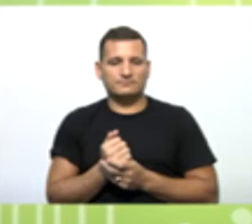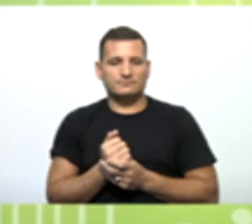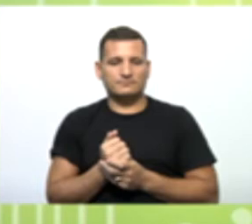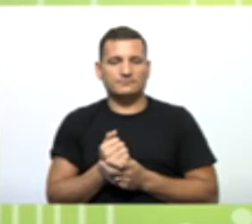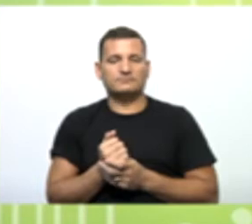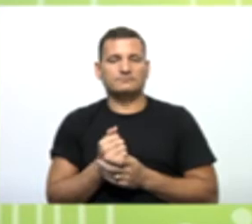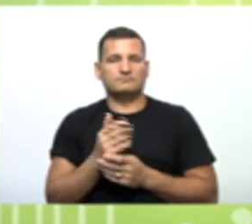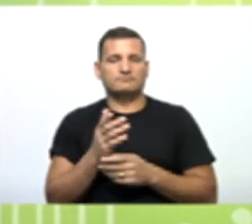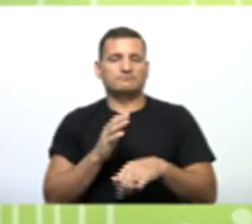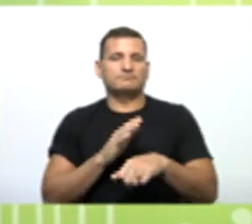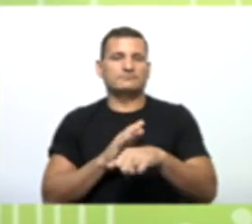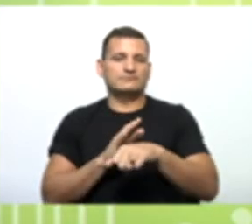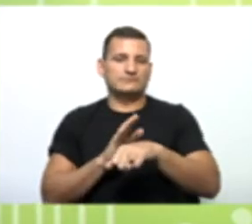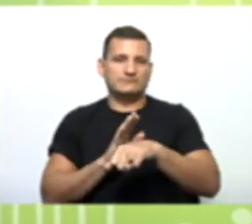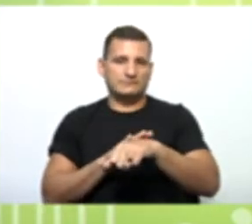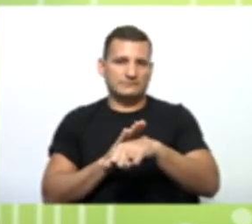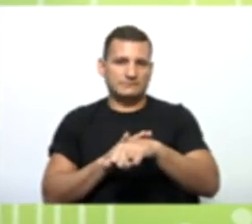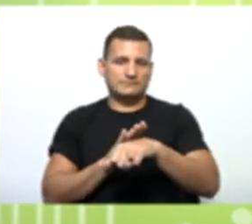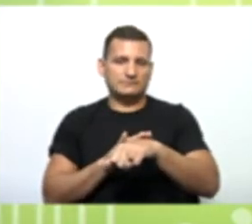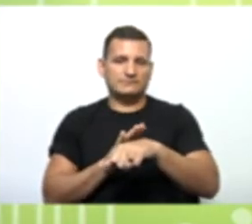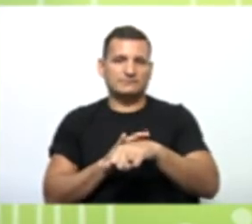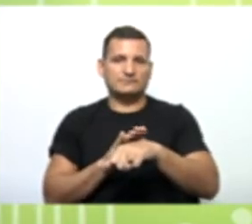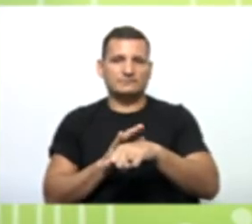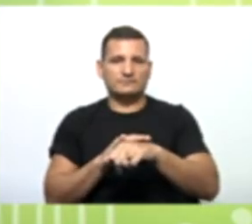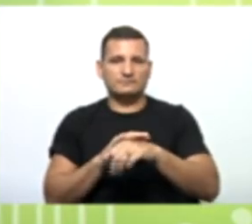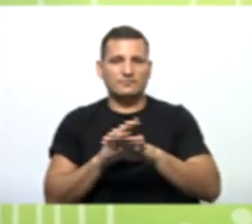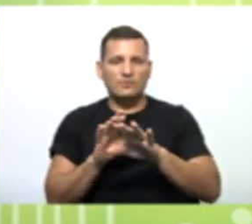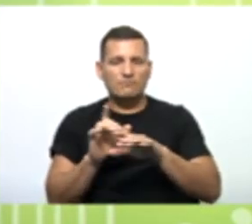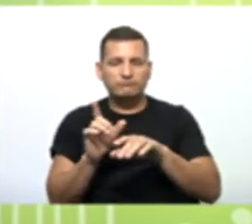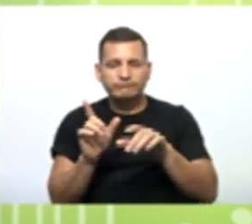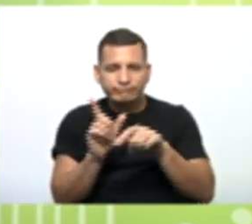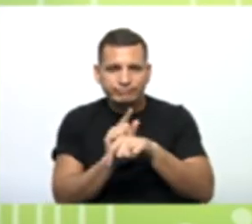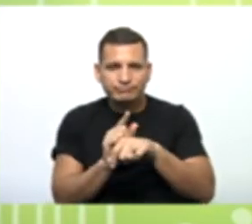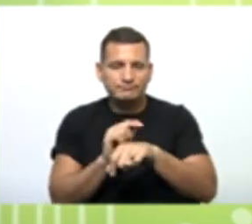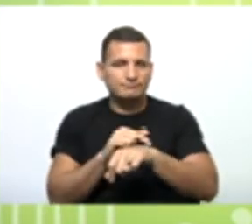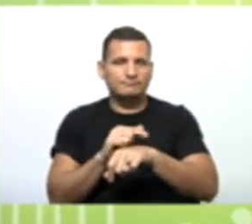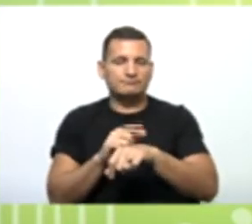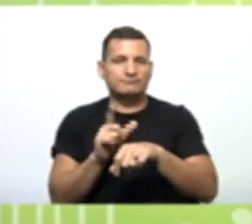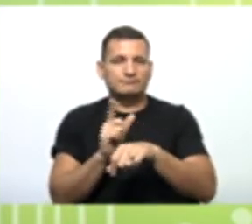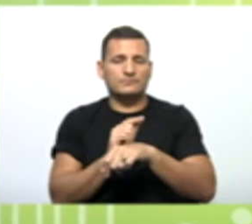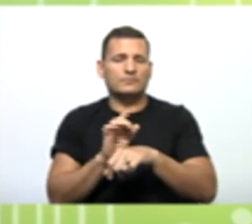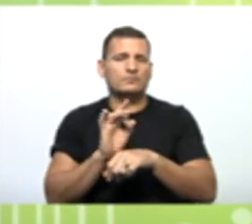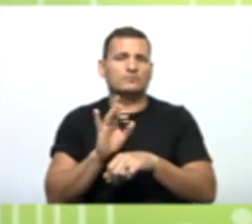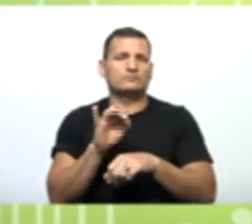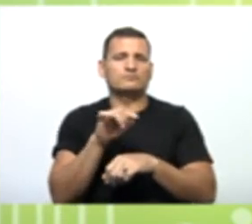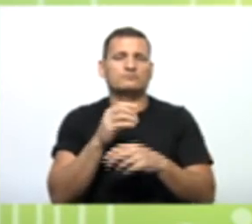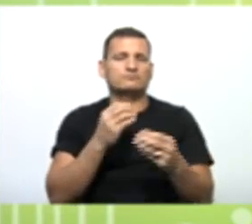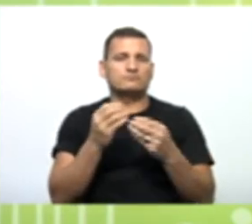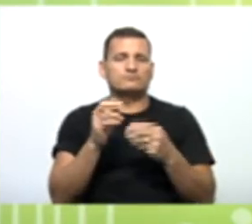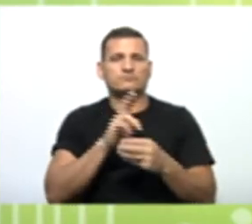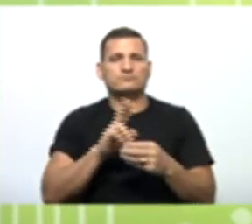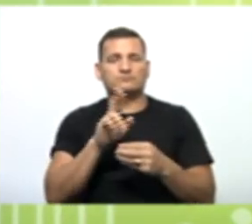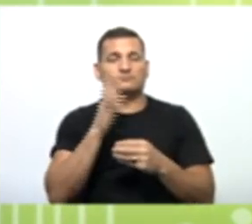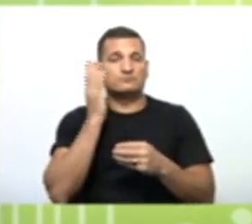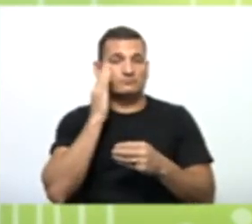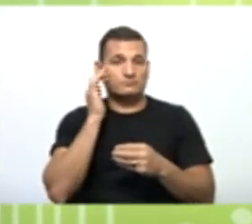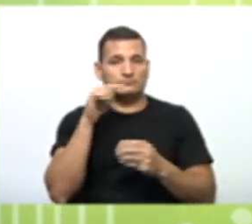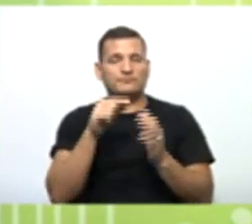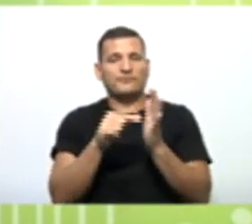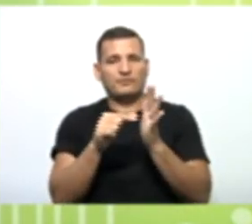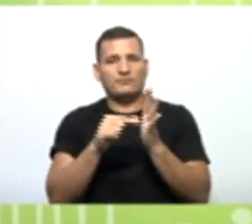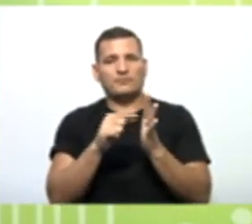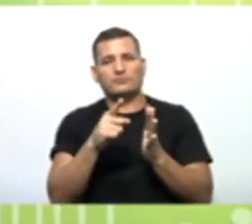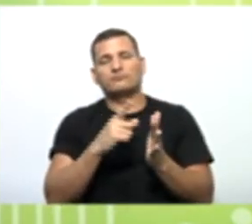foi curto, né? Lógico que isso daí foi só uma forma de utilizar, né? Saber que essa ferramenta existe,